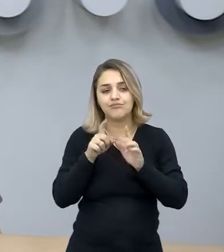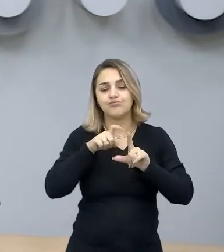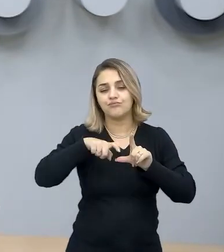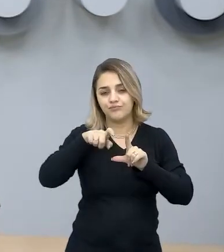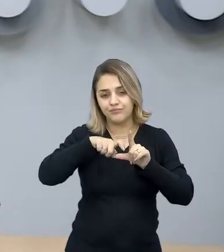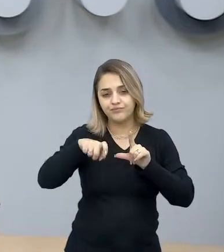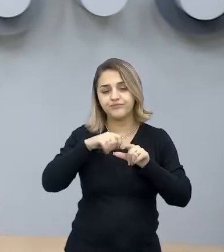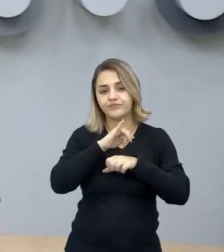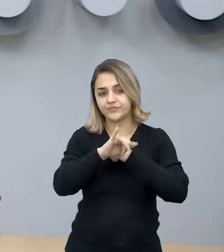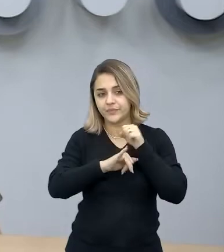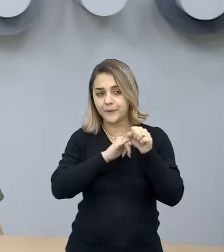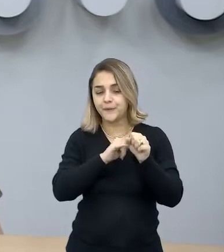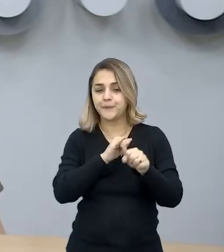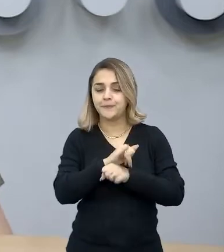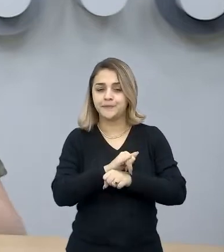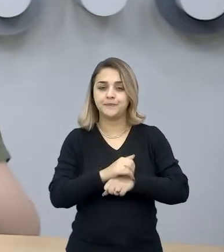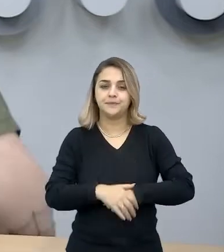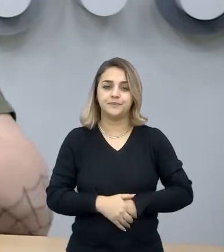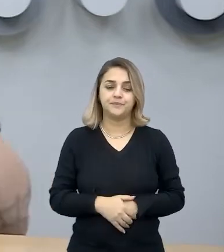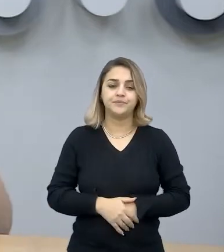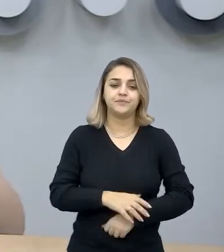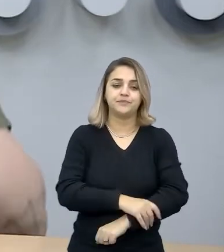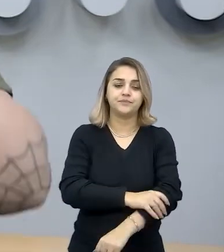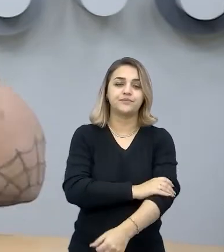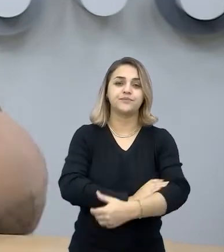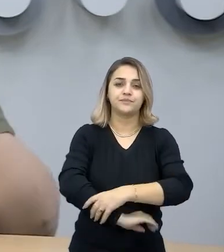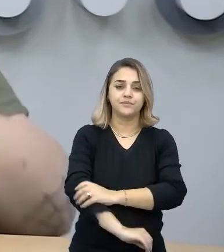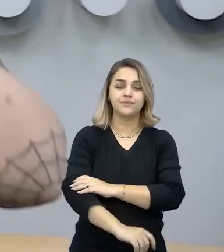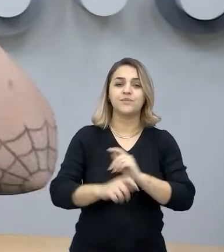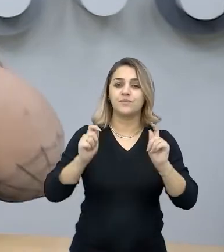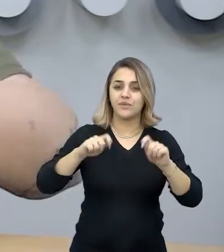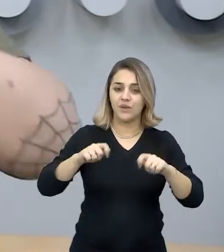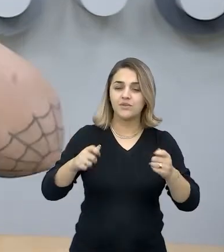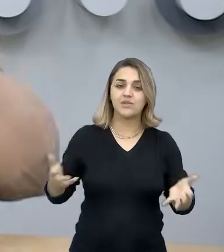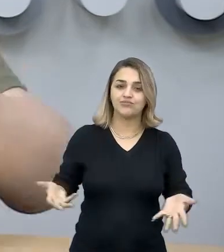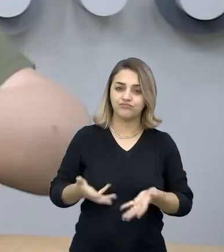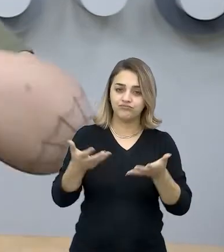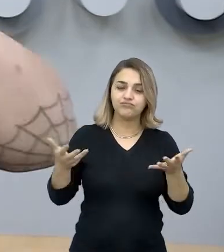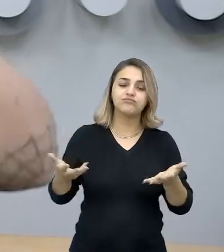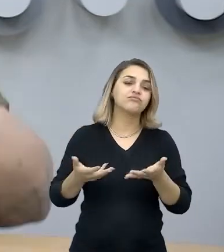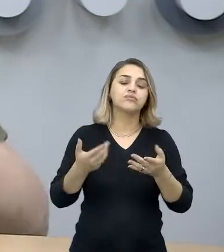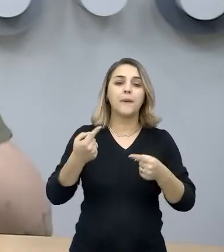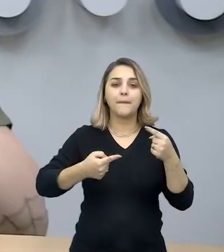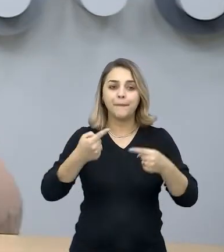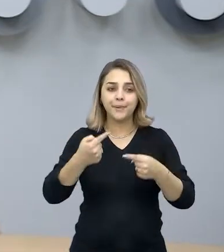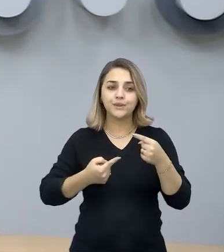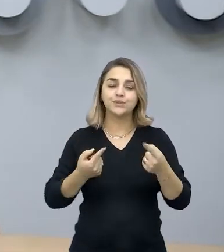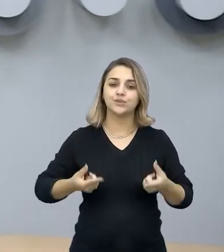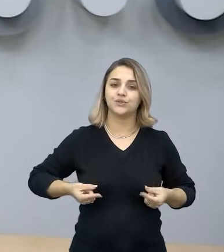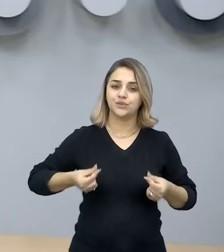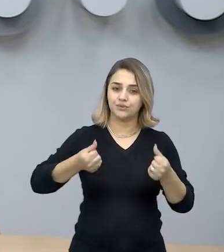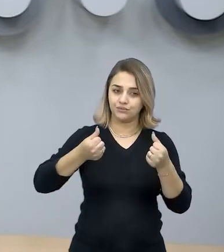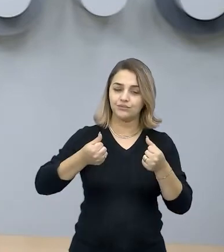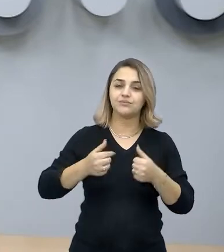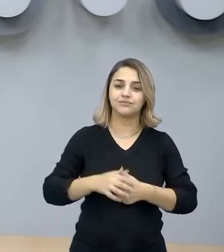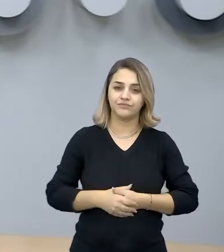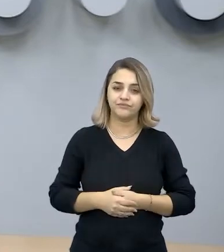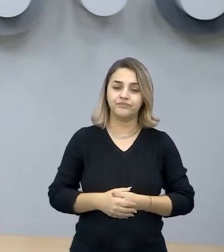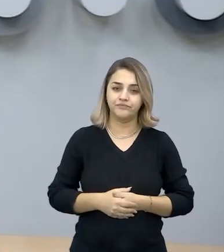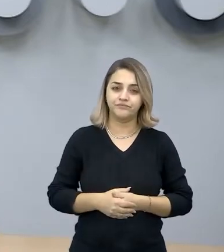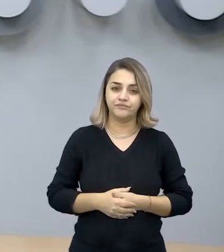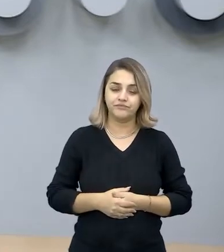digital para nortear políticas econômicas, ações, enfim, tá